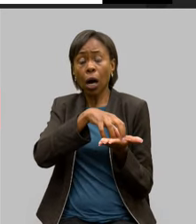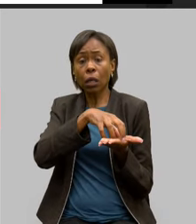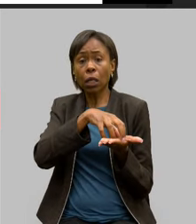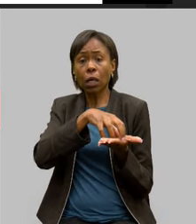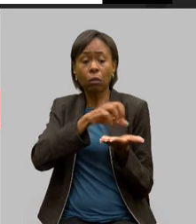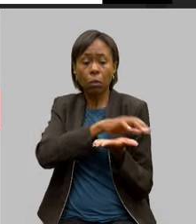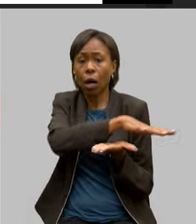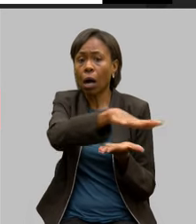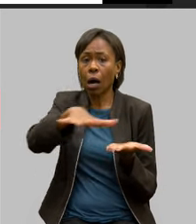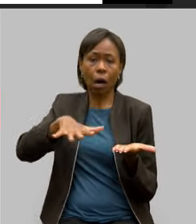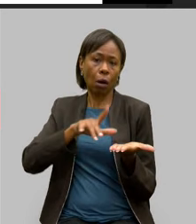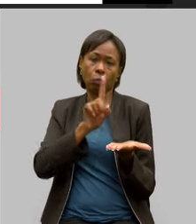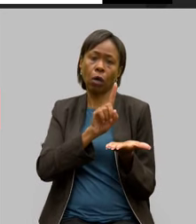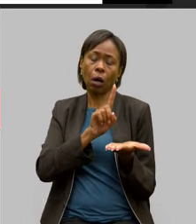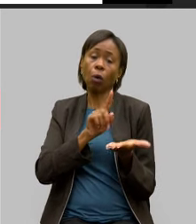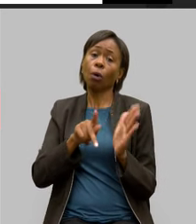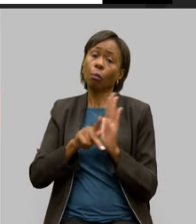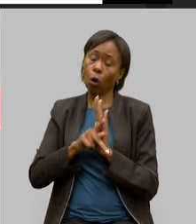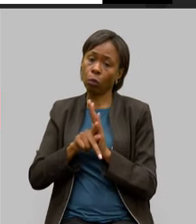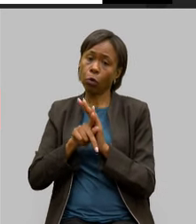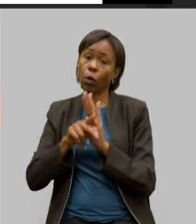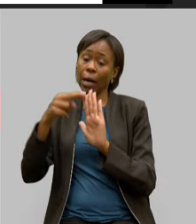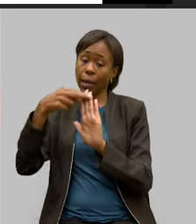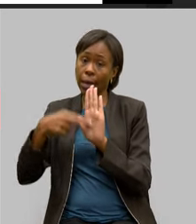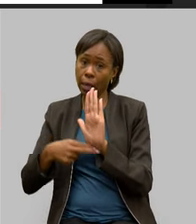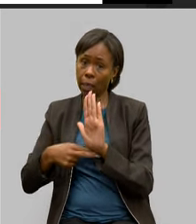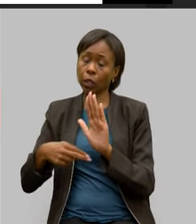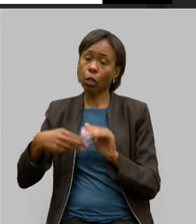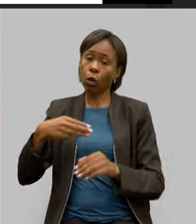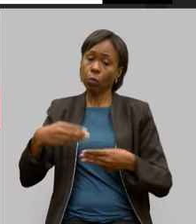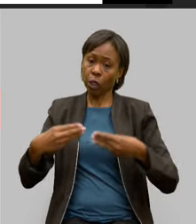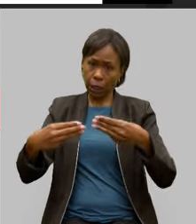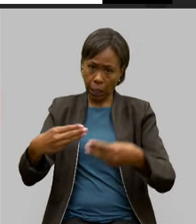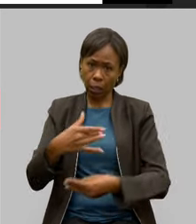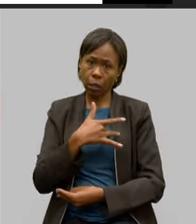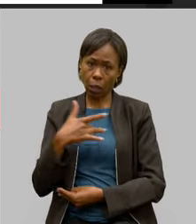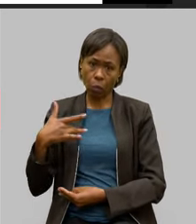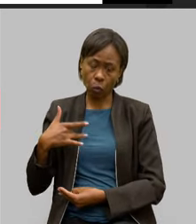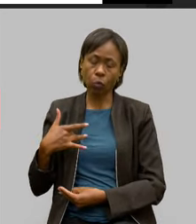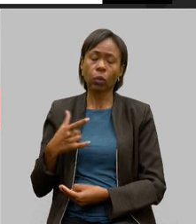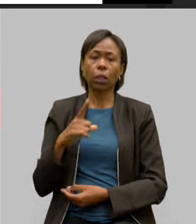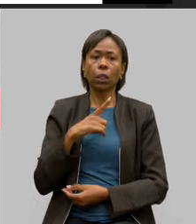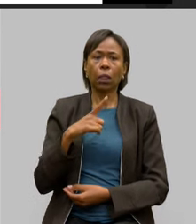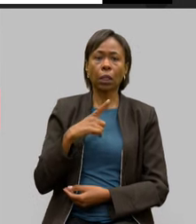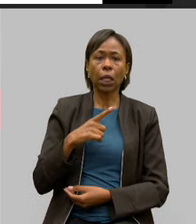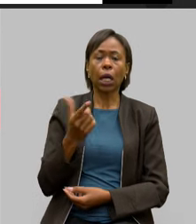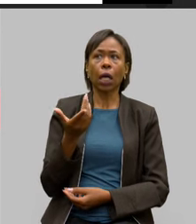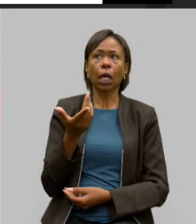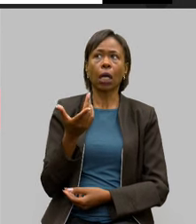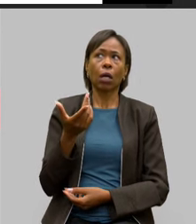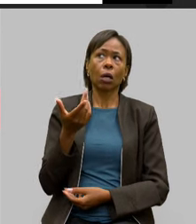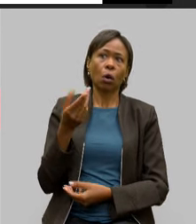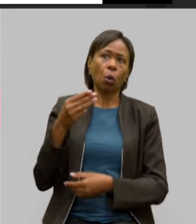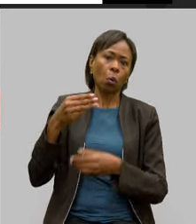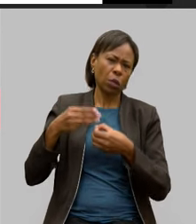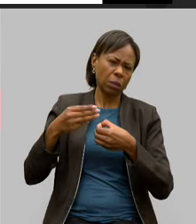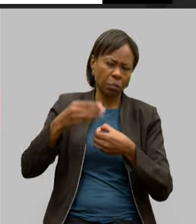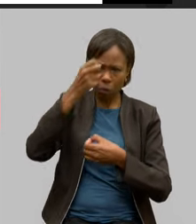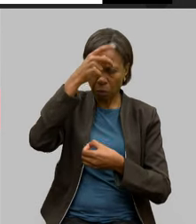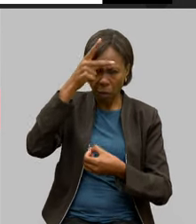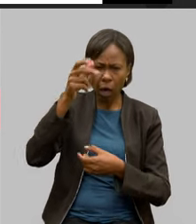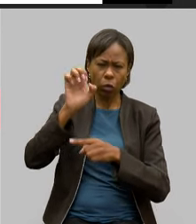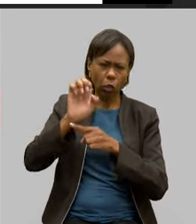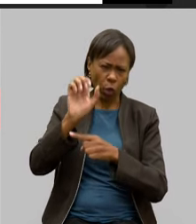diretrizes estabelecidas pelo Ministério da Saúde A gestão é Municipal Estadual e e Federal dentro aí das suas competências